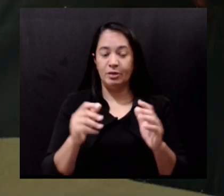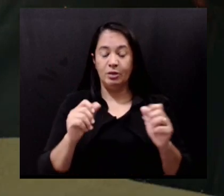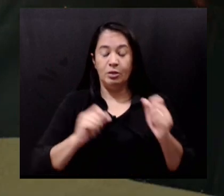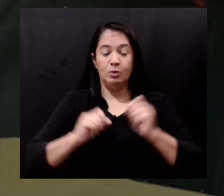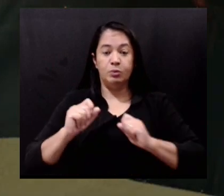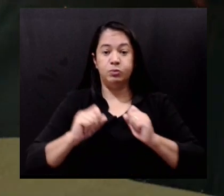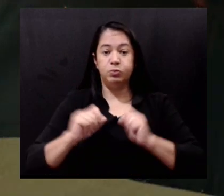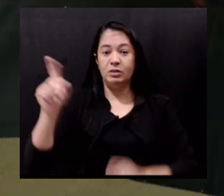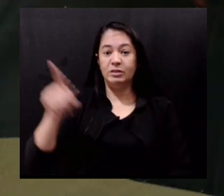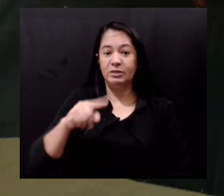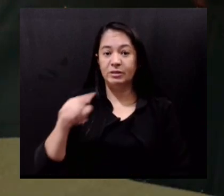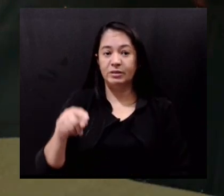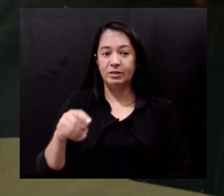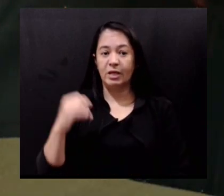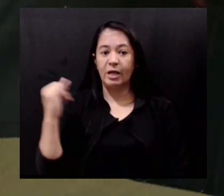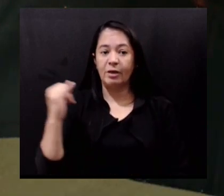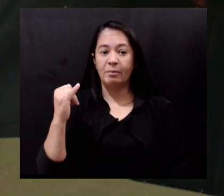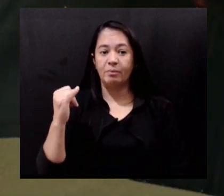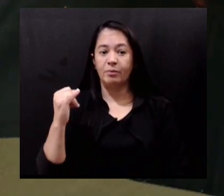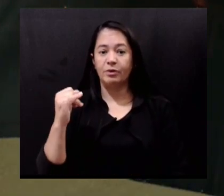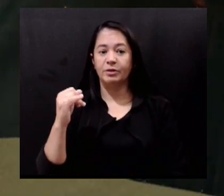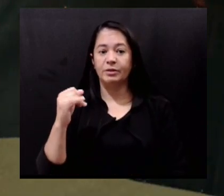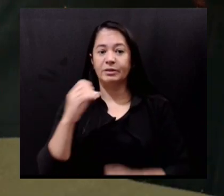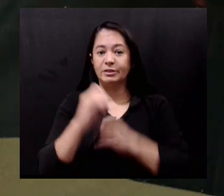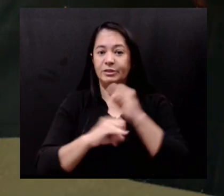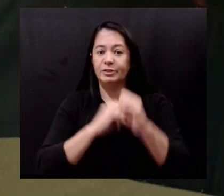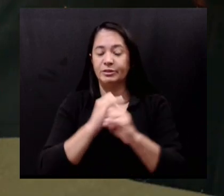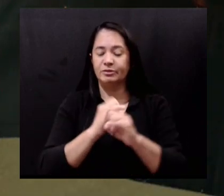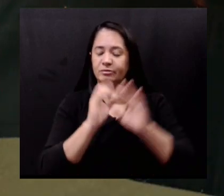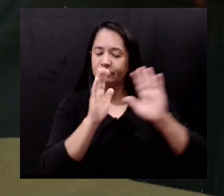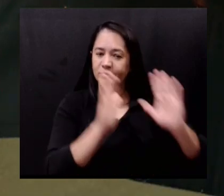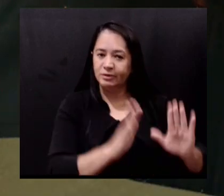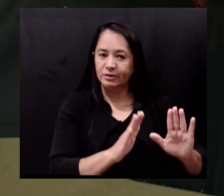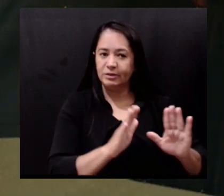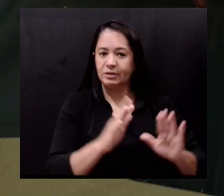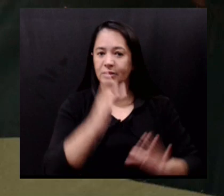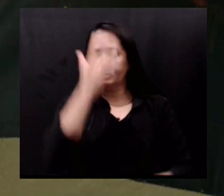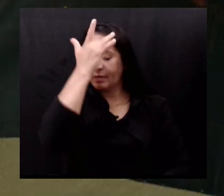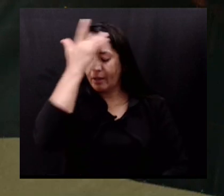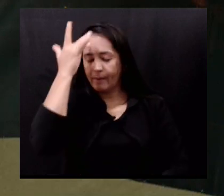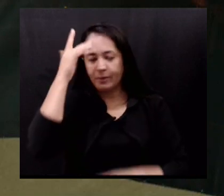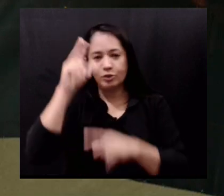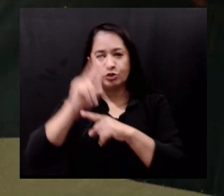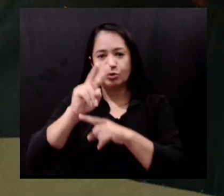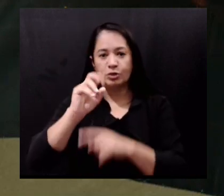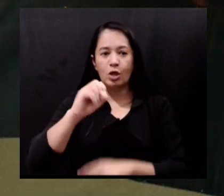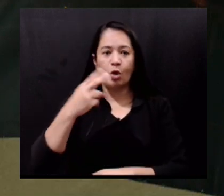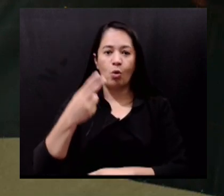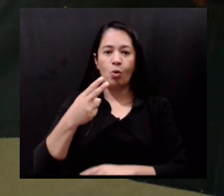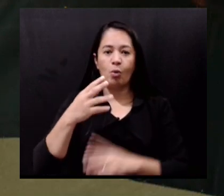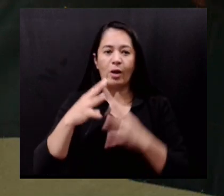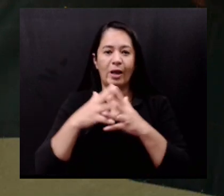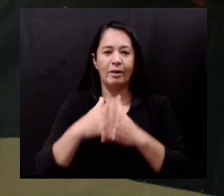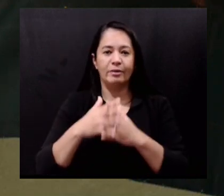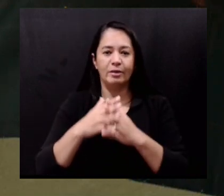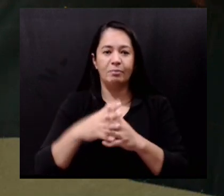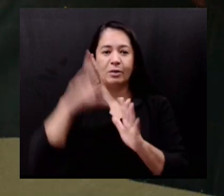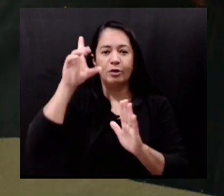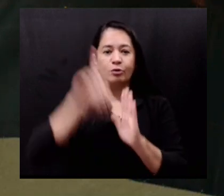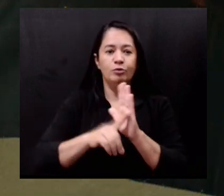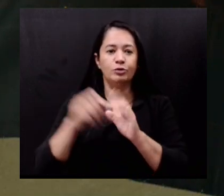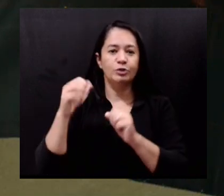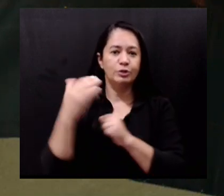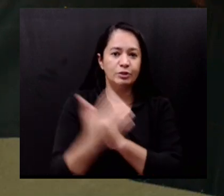desligar das redes para cuidar da mente ou isso atrapalha o direito de defesa? Pois é, quando a gente está numa cultura